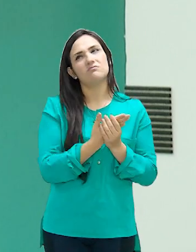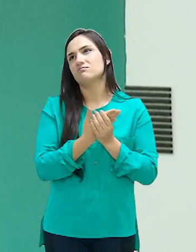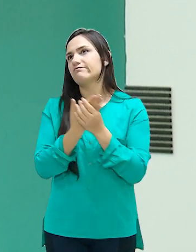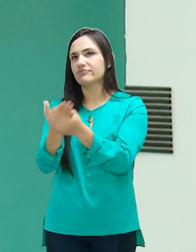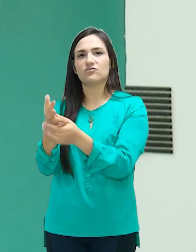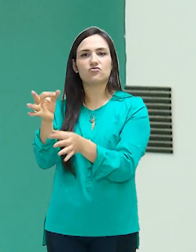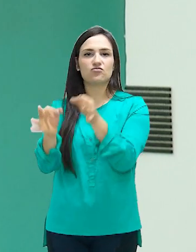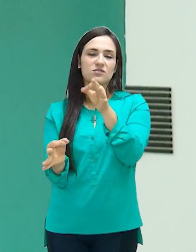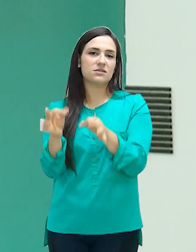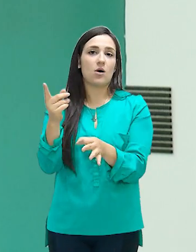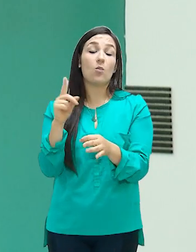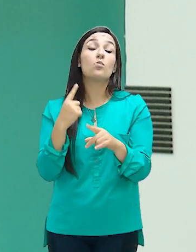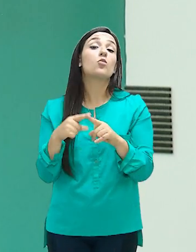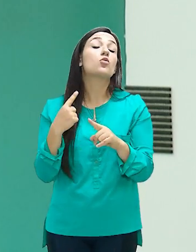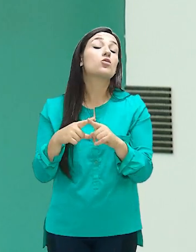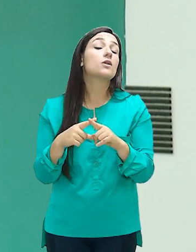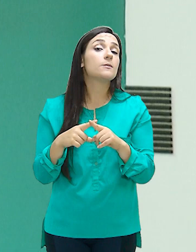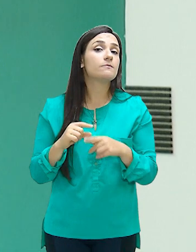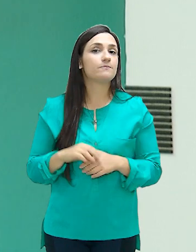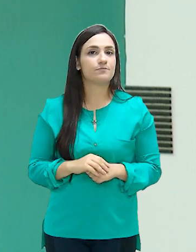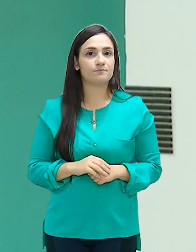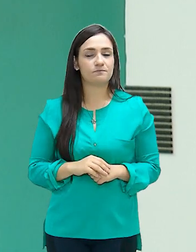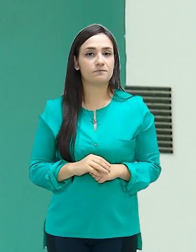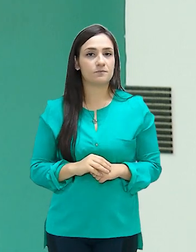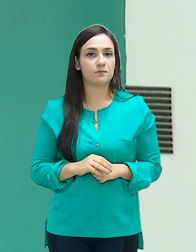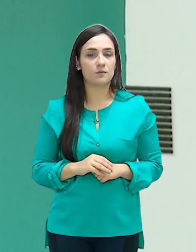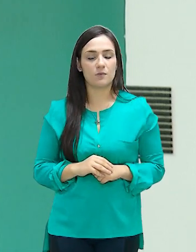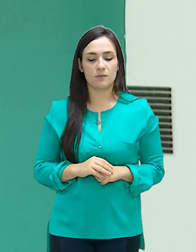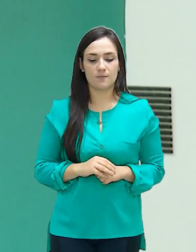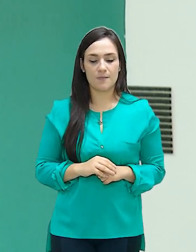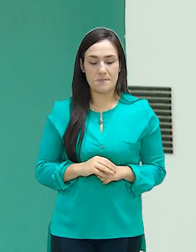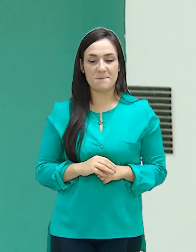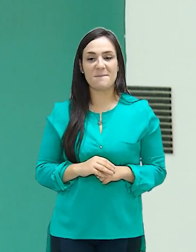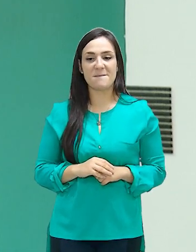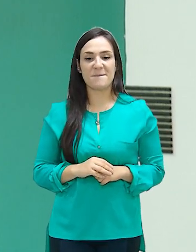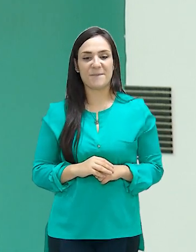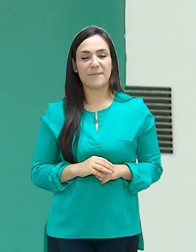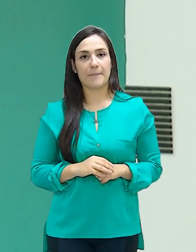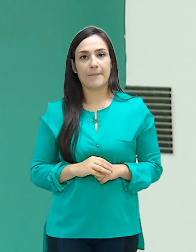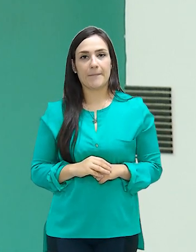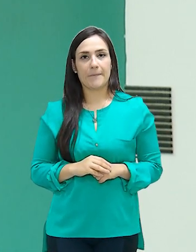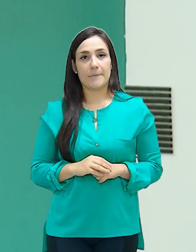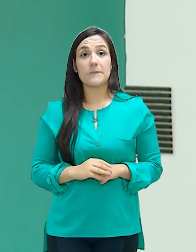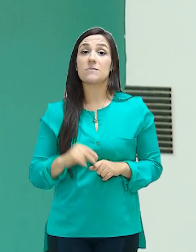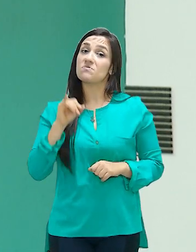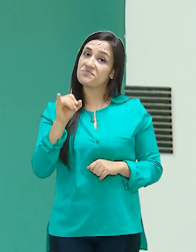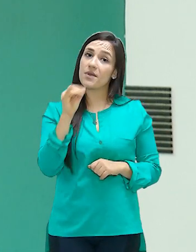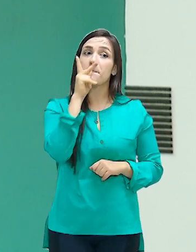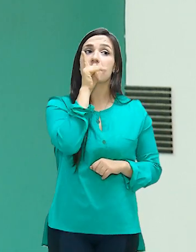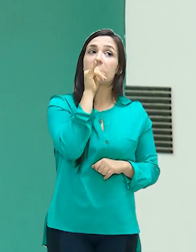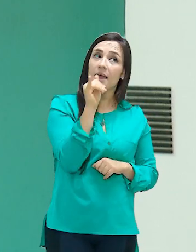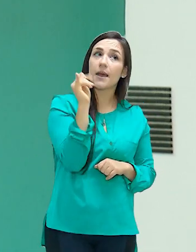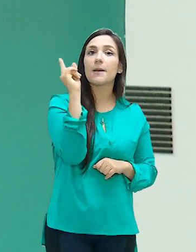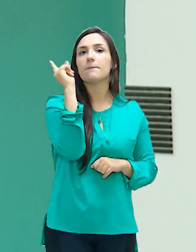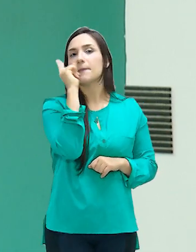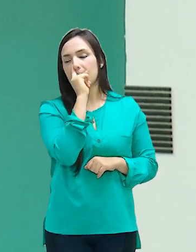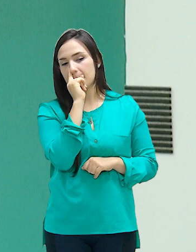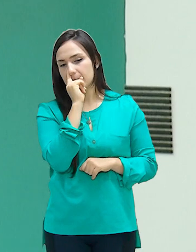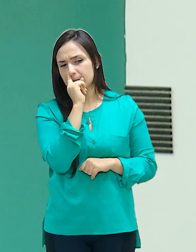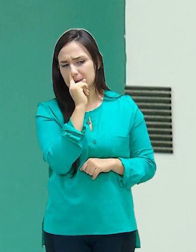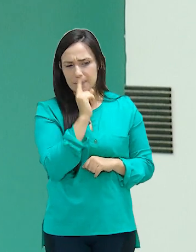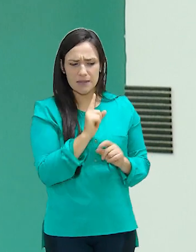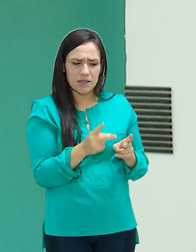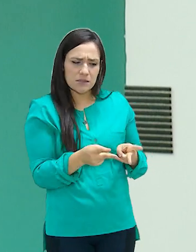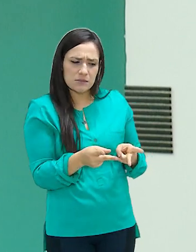levar para o judiciário. Porque o que acontece? Quando o pai ou a mãe percebe que